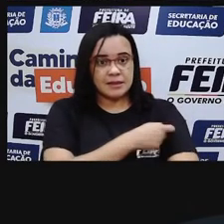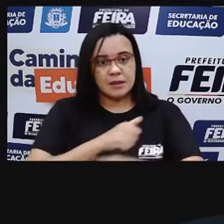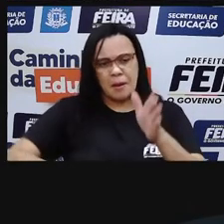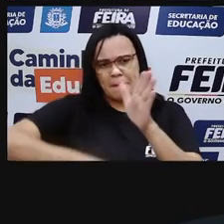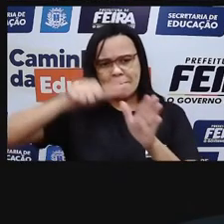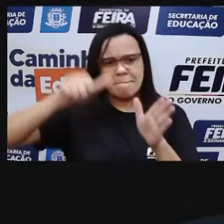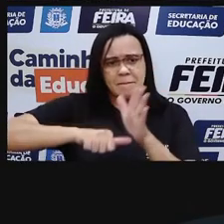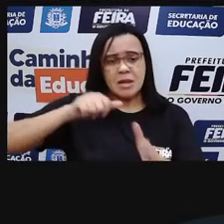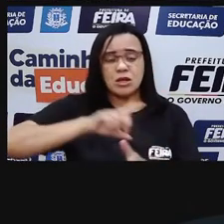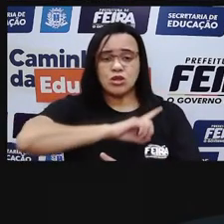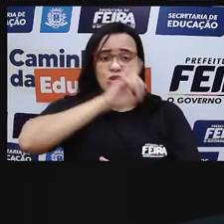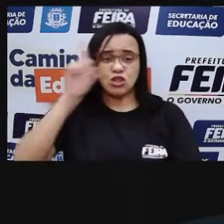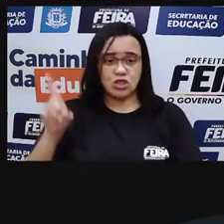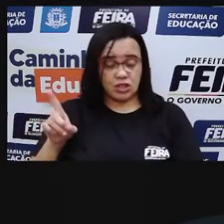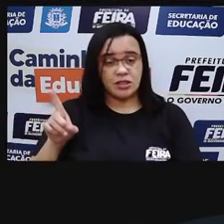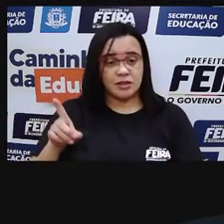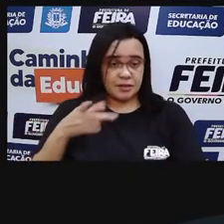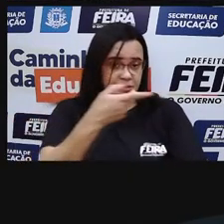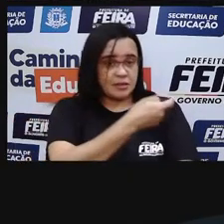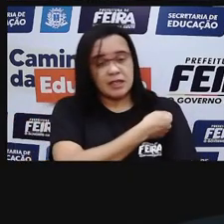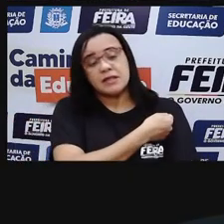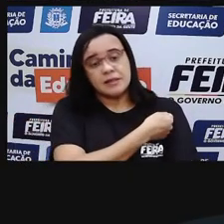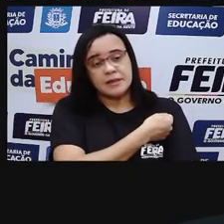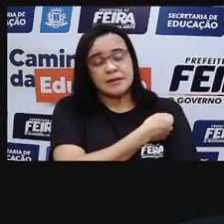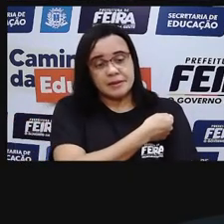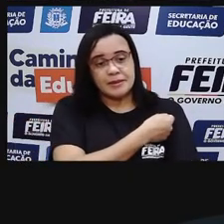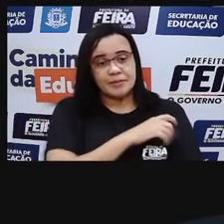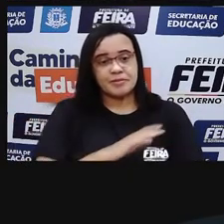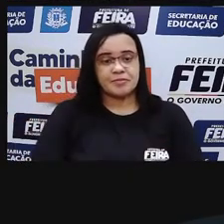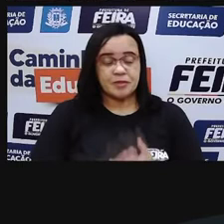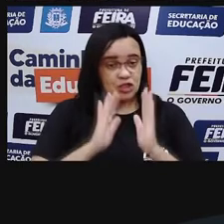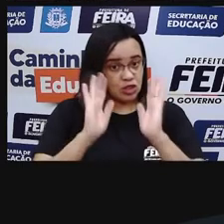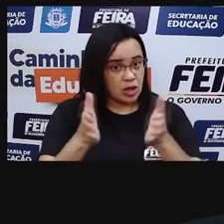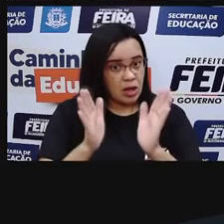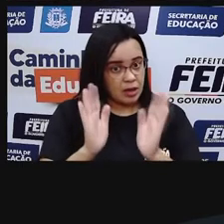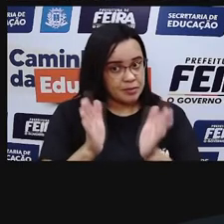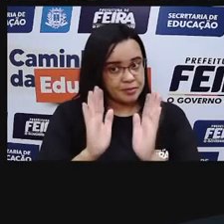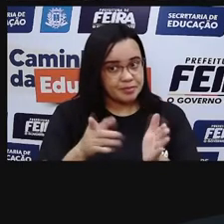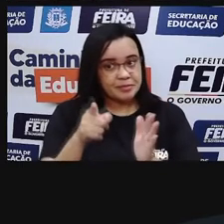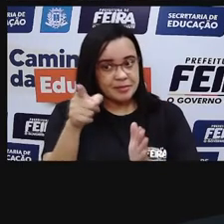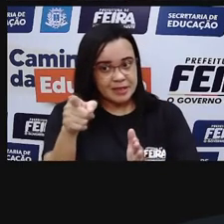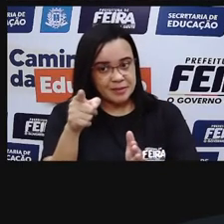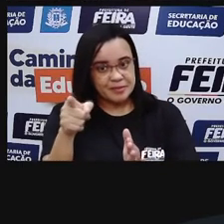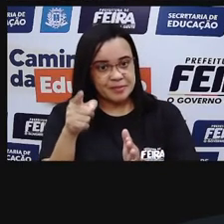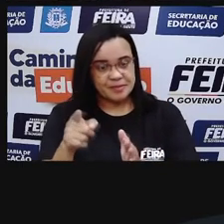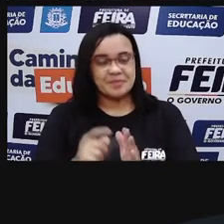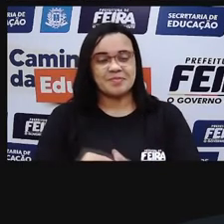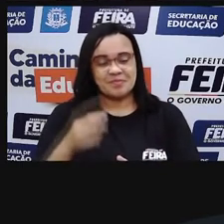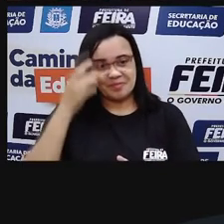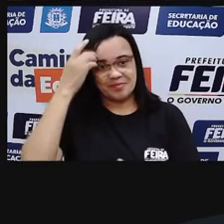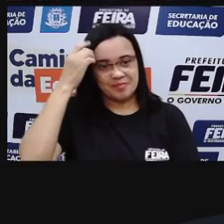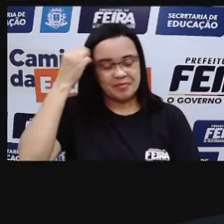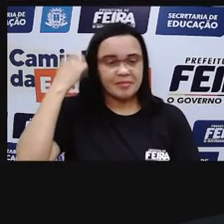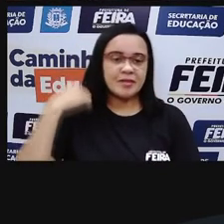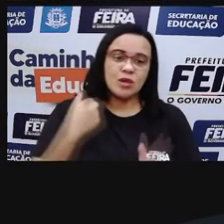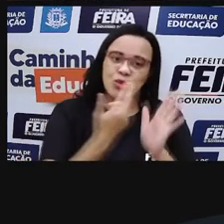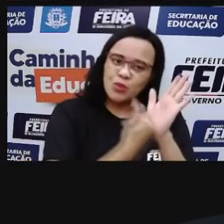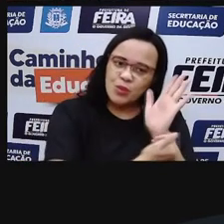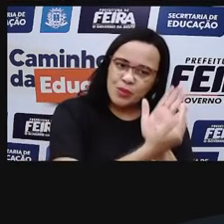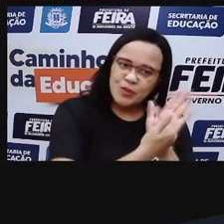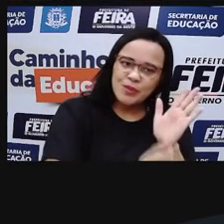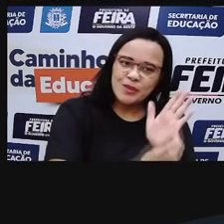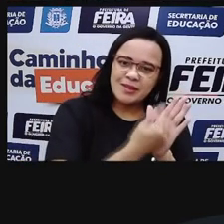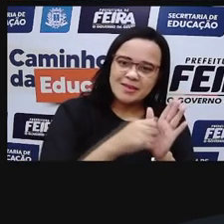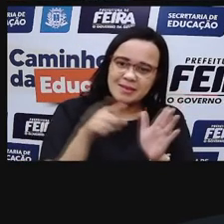dia de vacina, como está aqui nesse gráfico, ó, primeira inoculação do antígeno. Tomei uma vacina, pensando